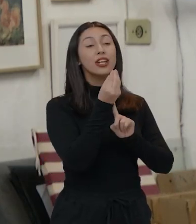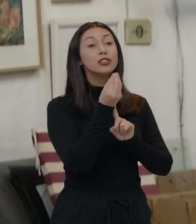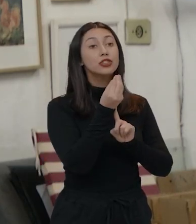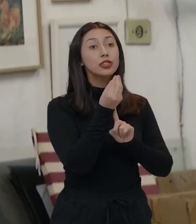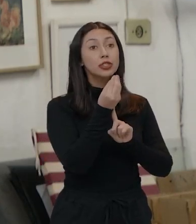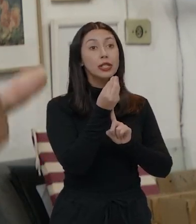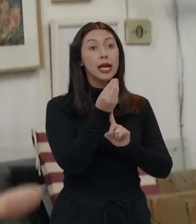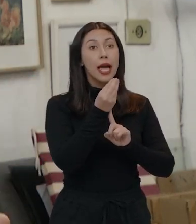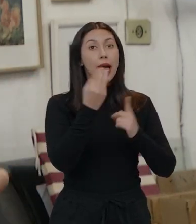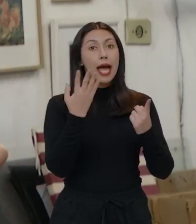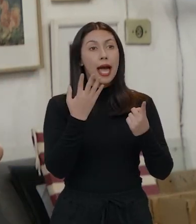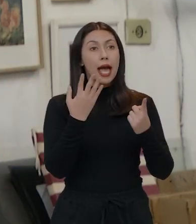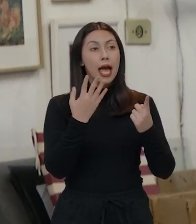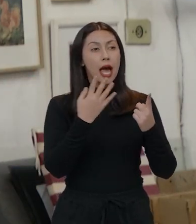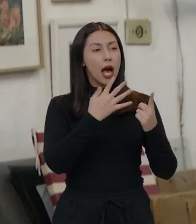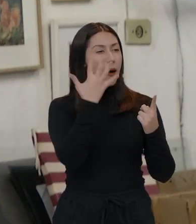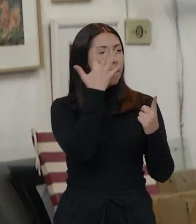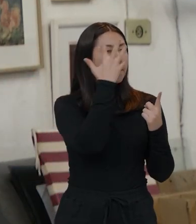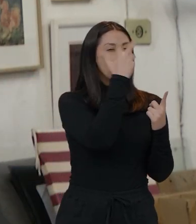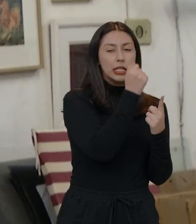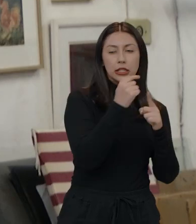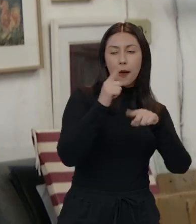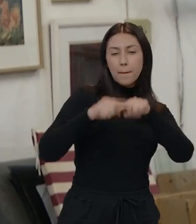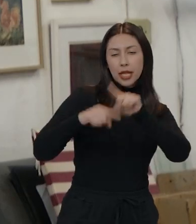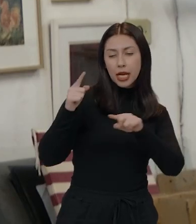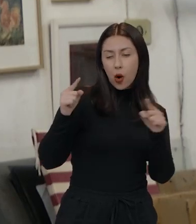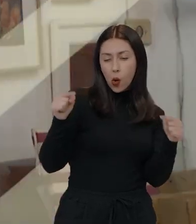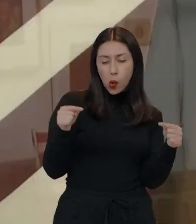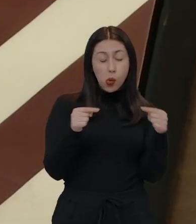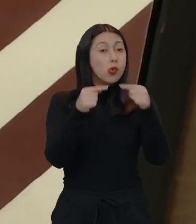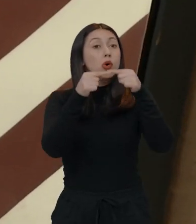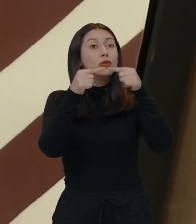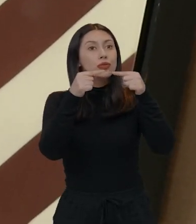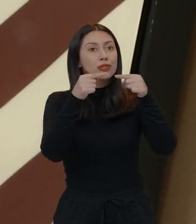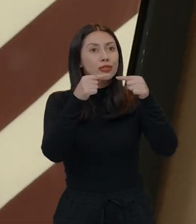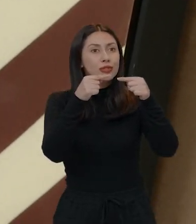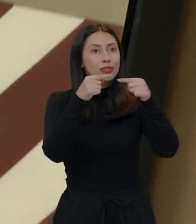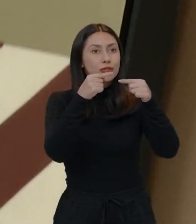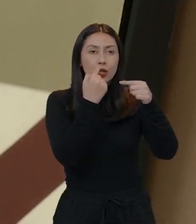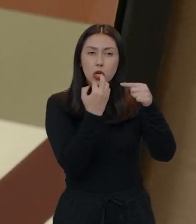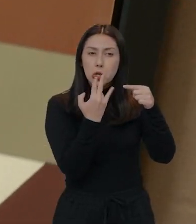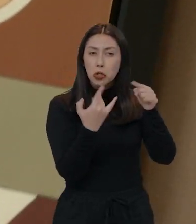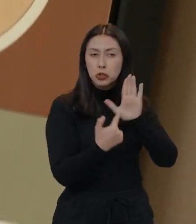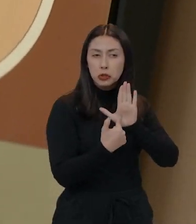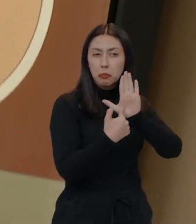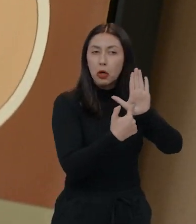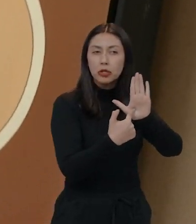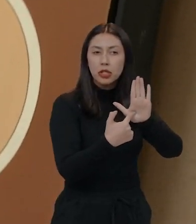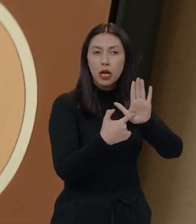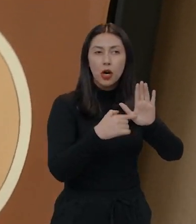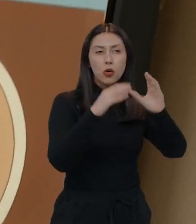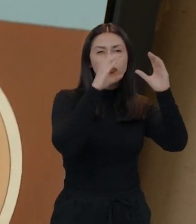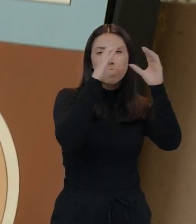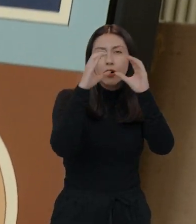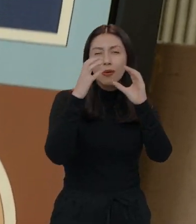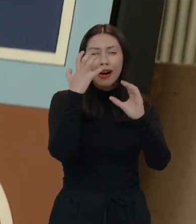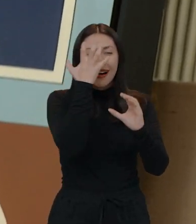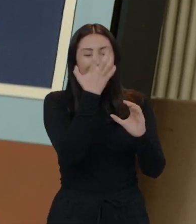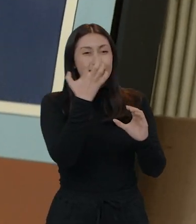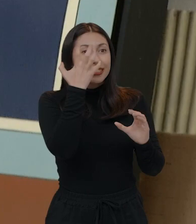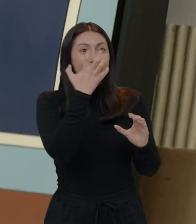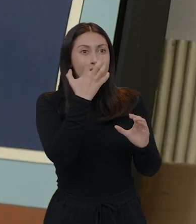do estético com o material. A ação das cores marca a obra, as formas apaixonam, os